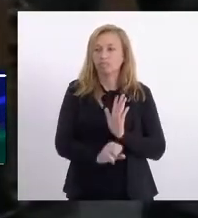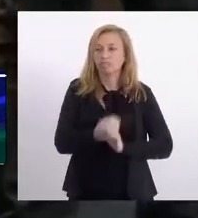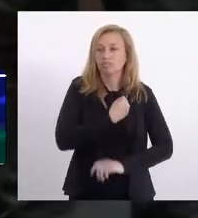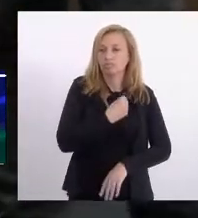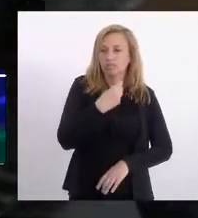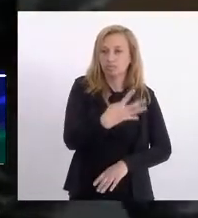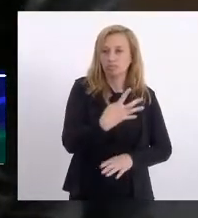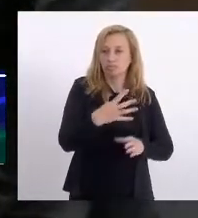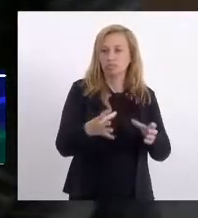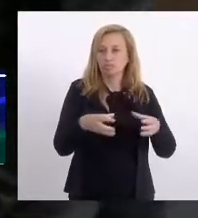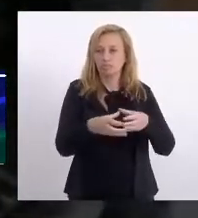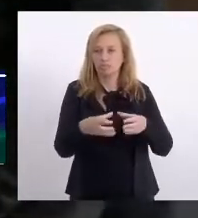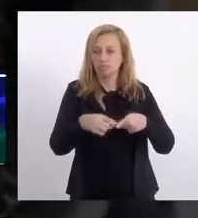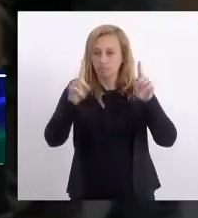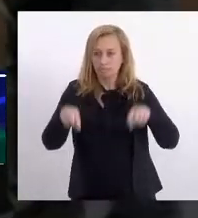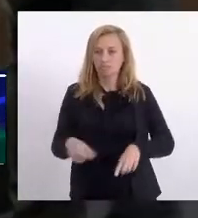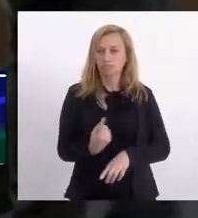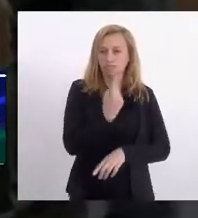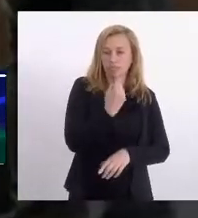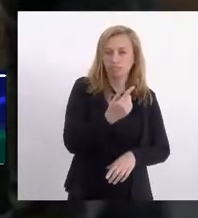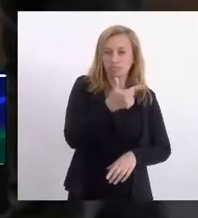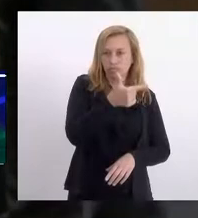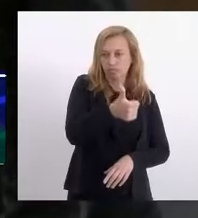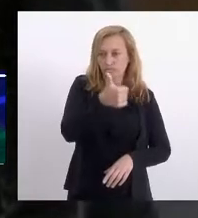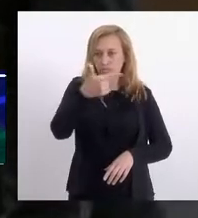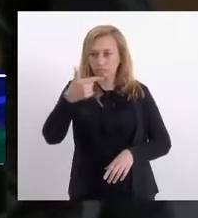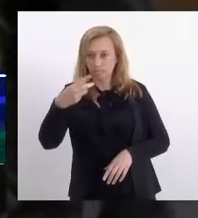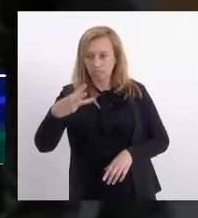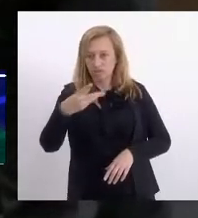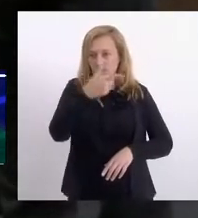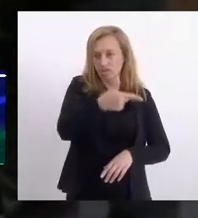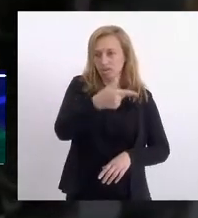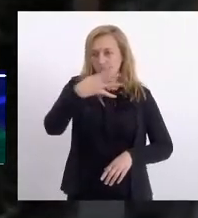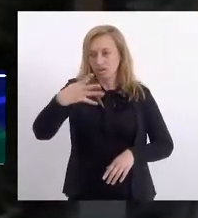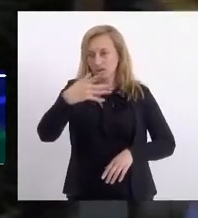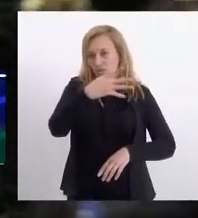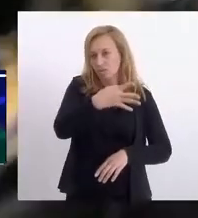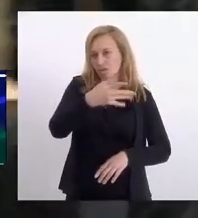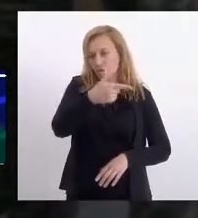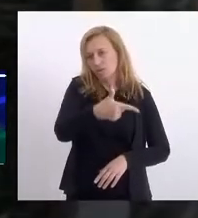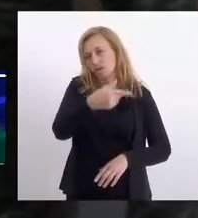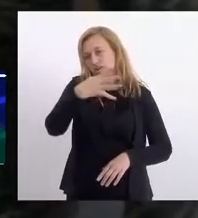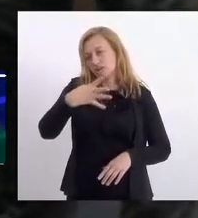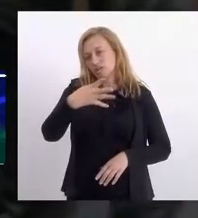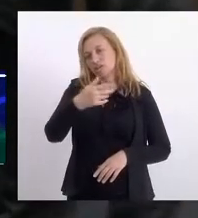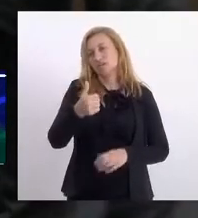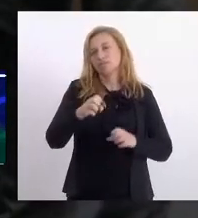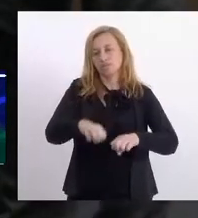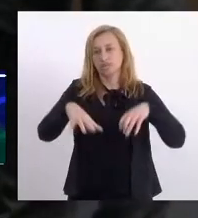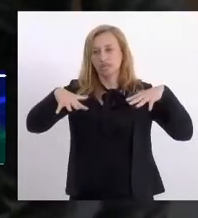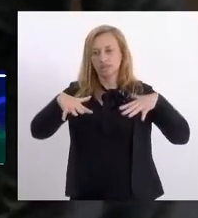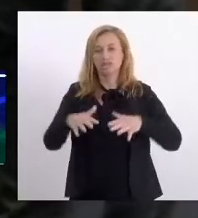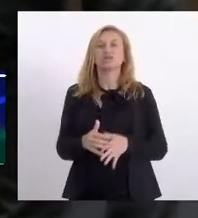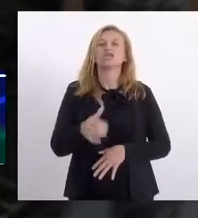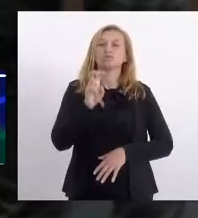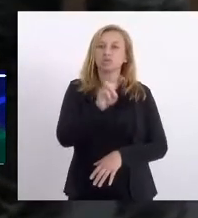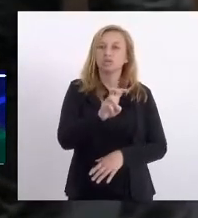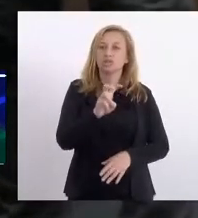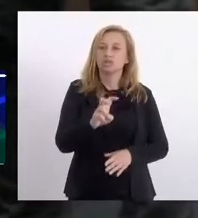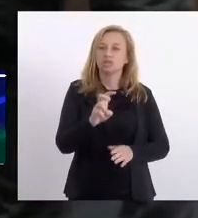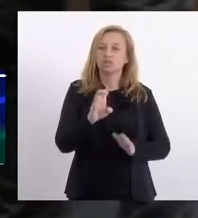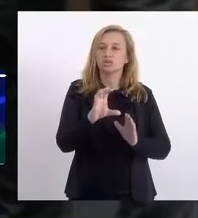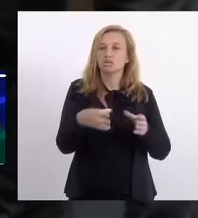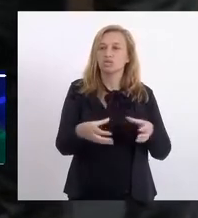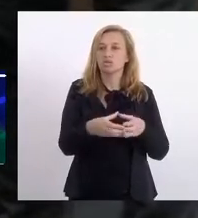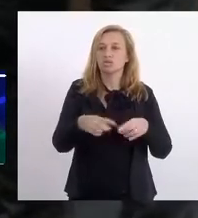da Comissão de Servidores e número 1, 23, 34, 43 e 44 de plenário. Número 5 da Comissão